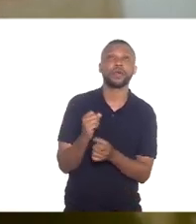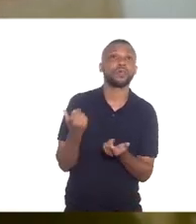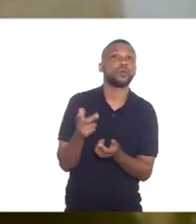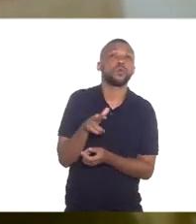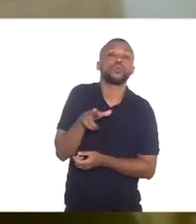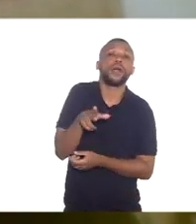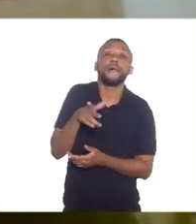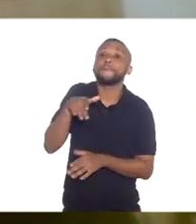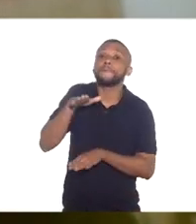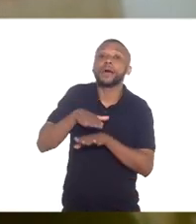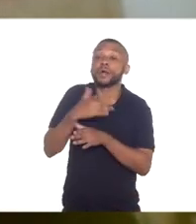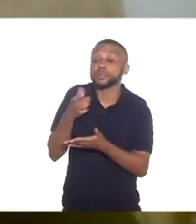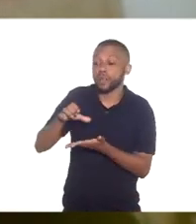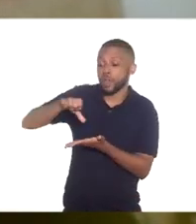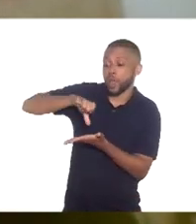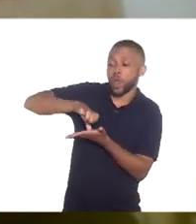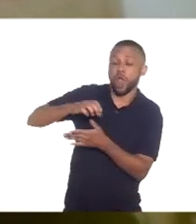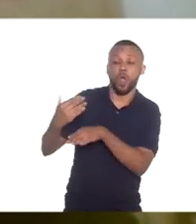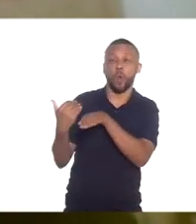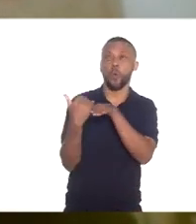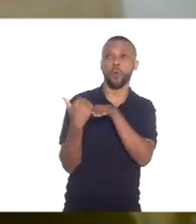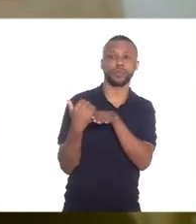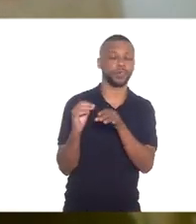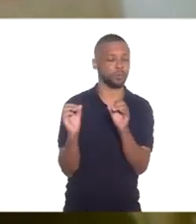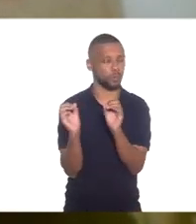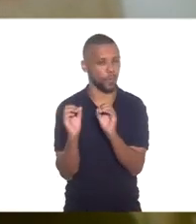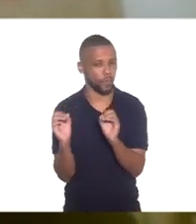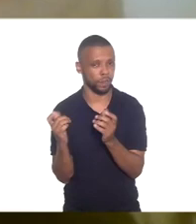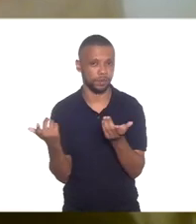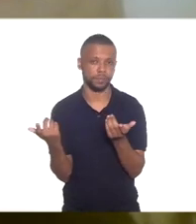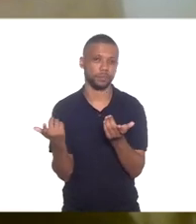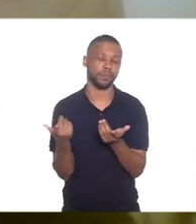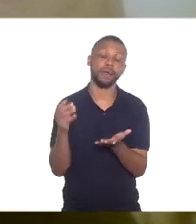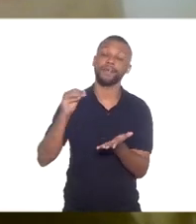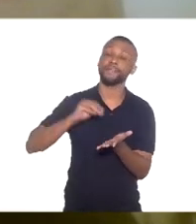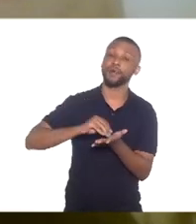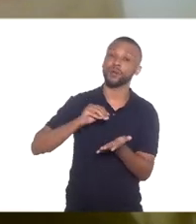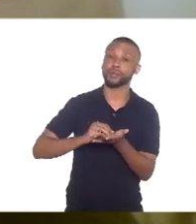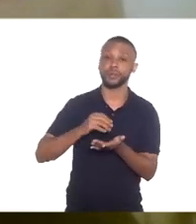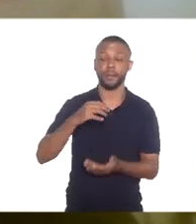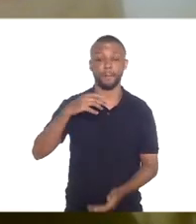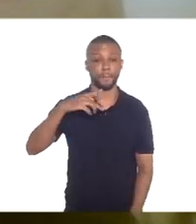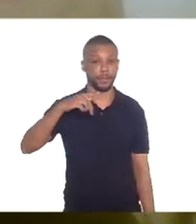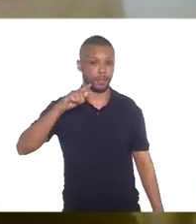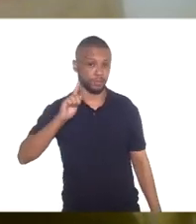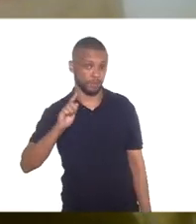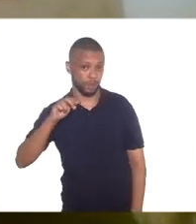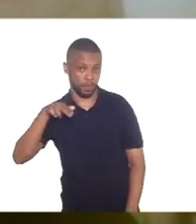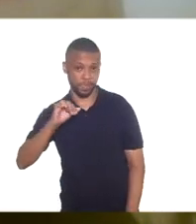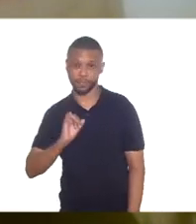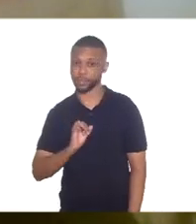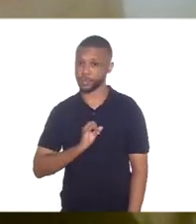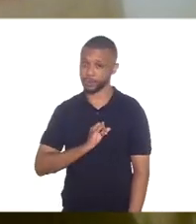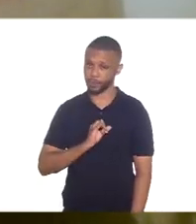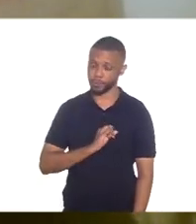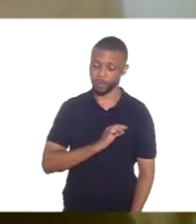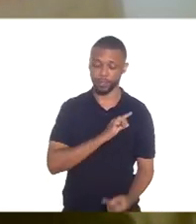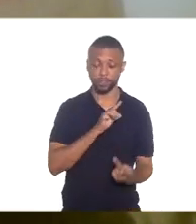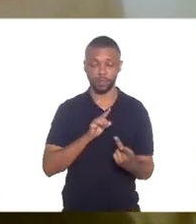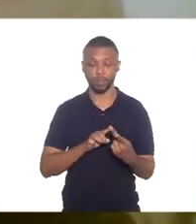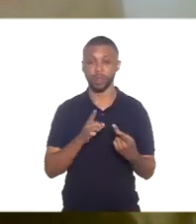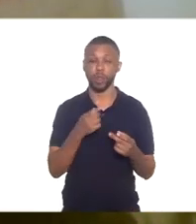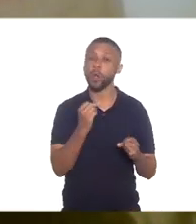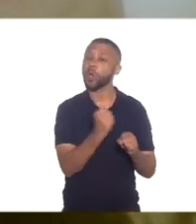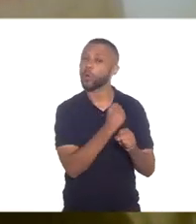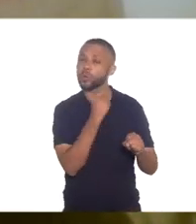para isso? Né? Falta a UPGN de Itaboraí, falta o duto da Rota 3, esses